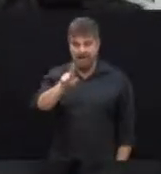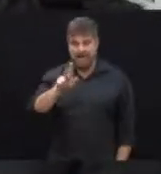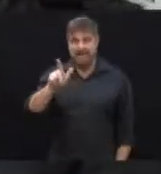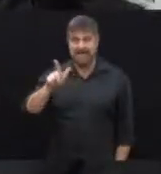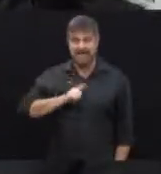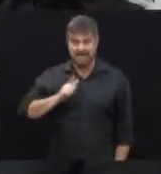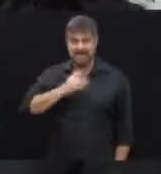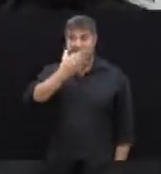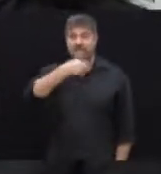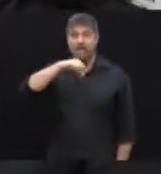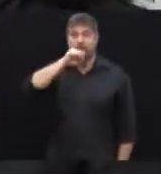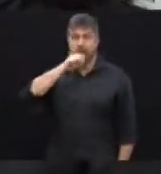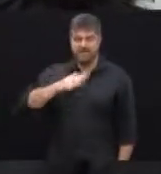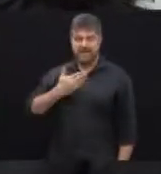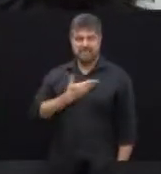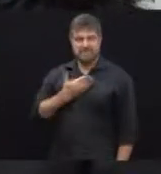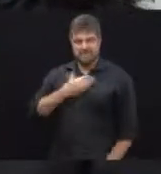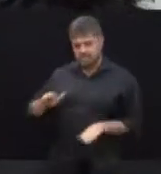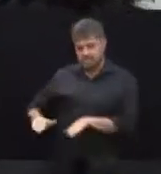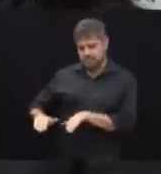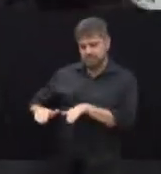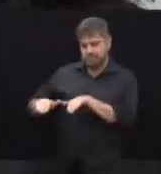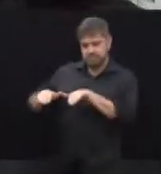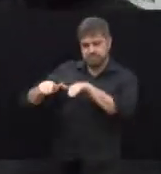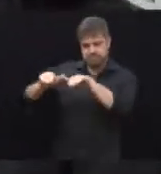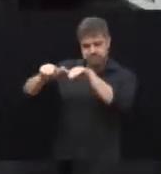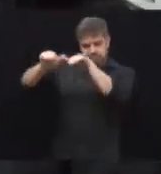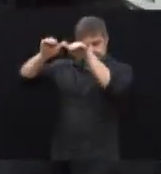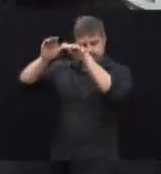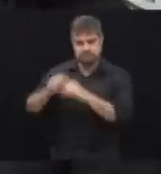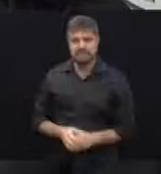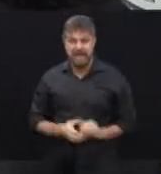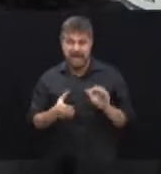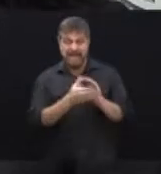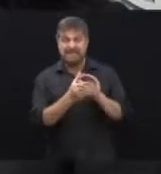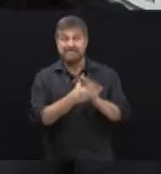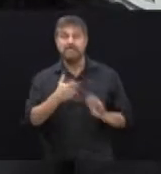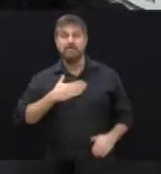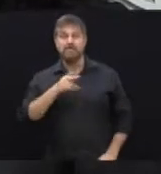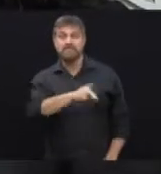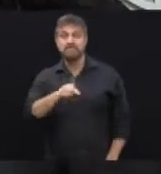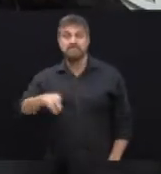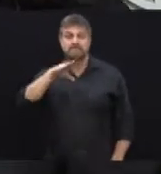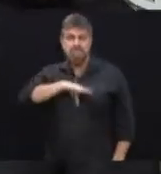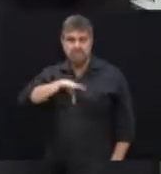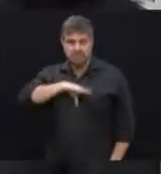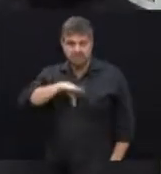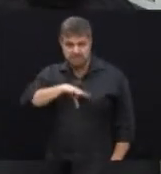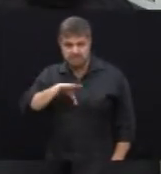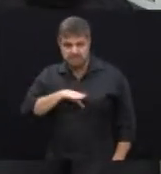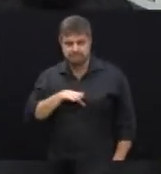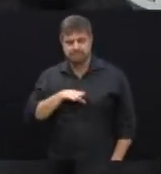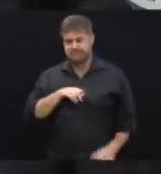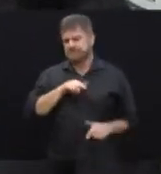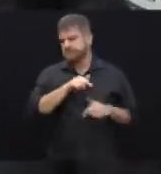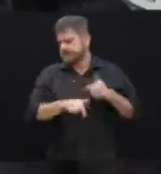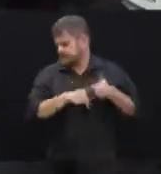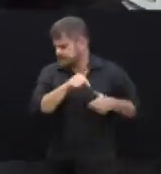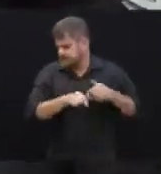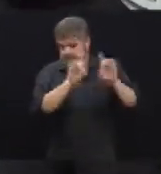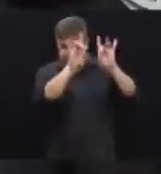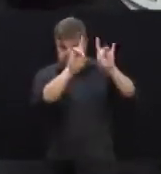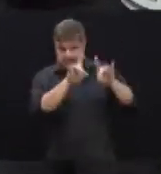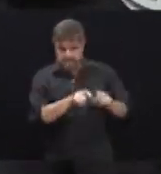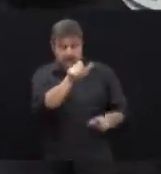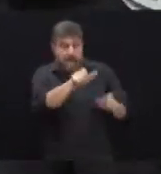é pai de um grande amigo meu de infância e marido da minha professora de português da escola. E nós fazemos um trabalho